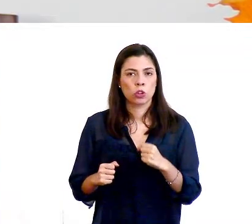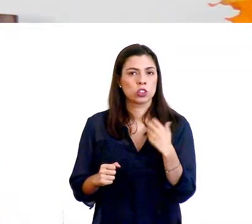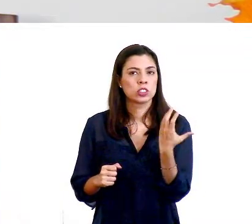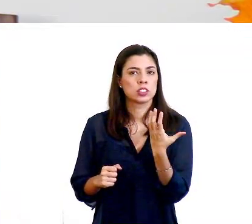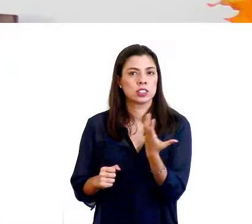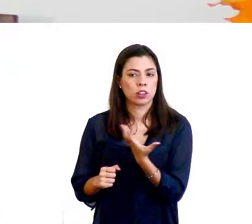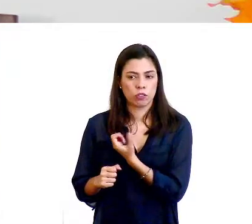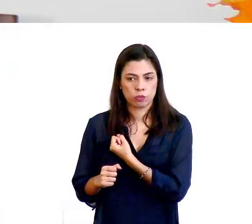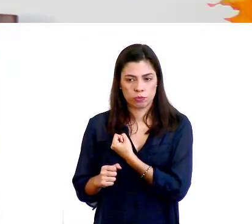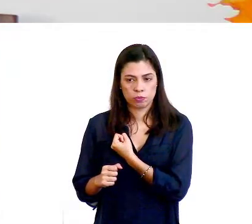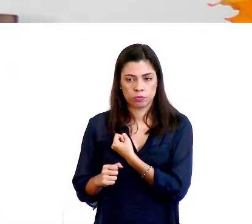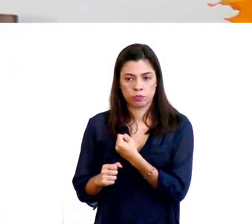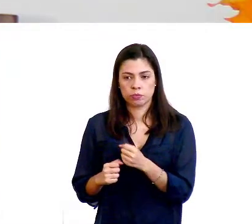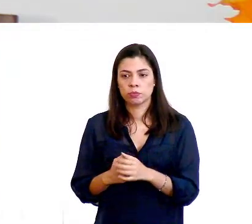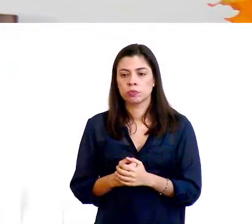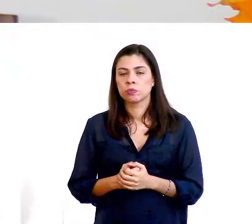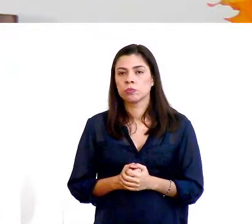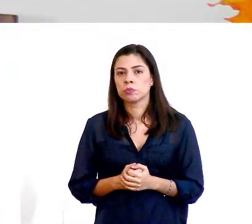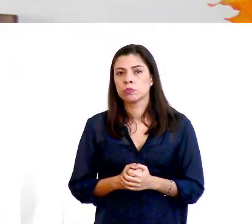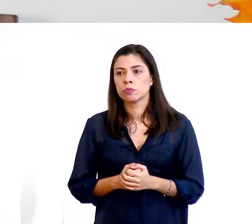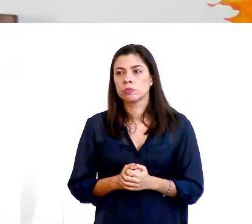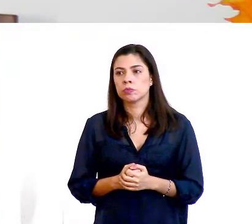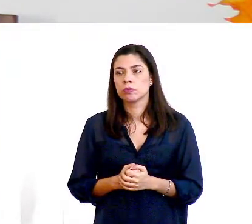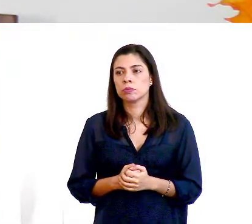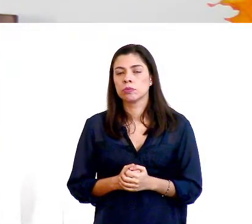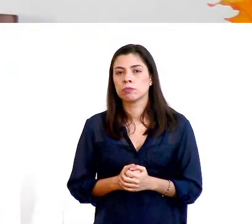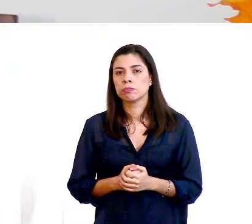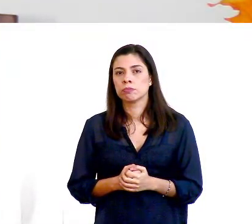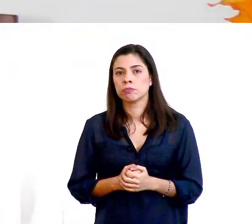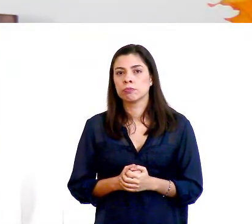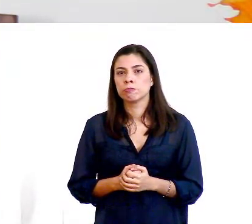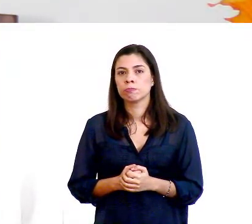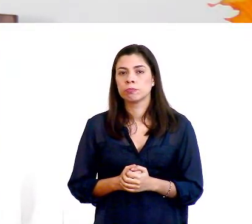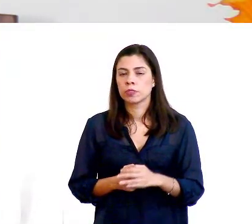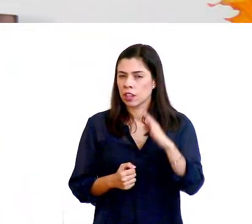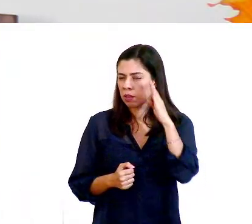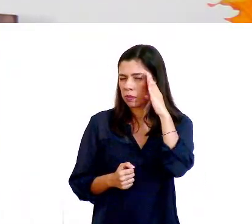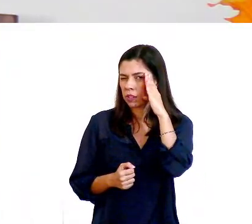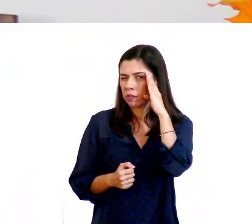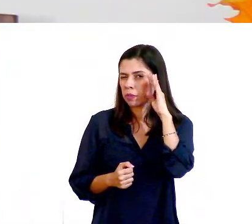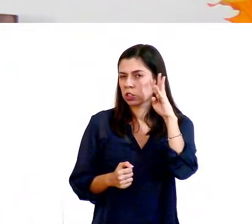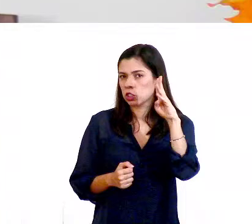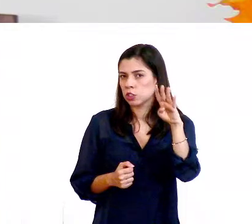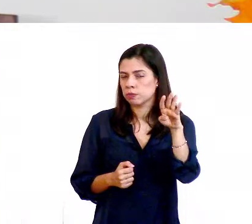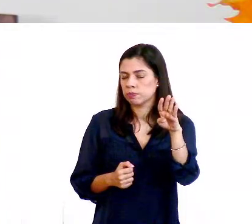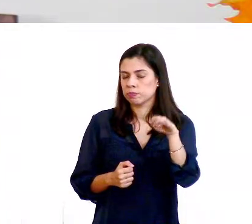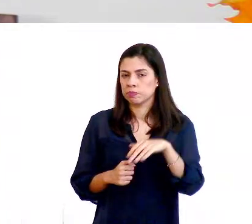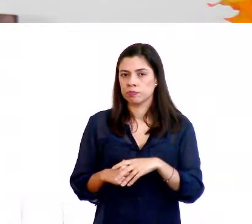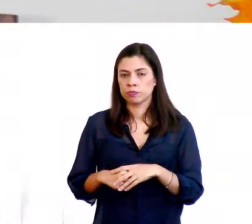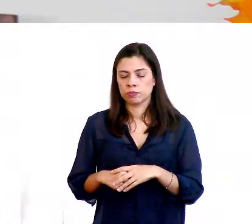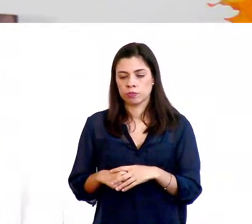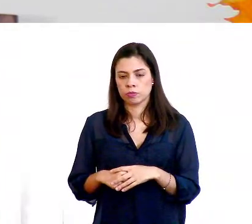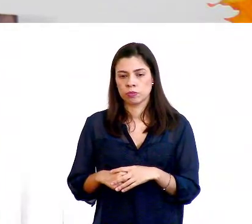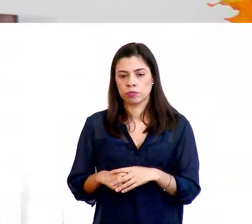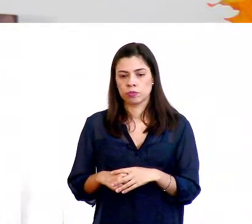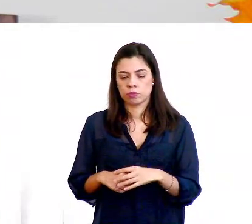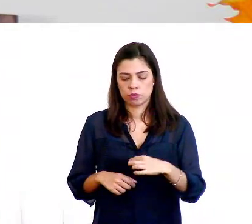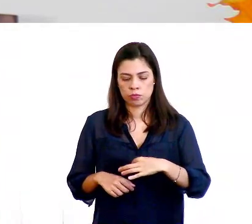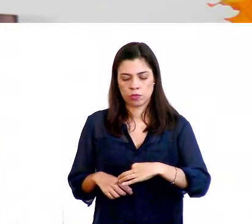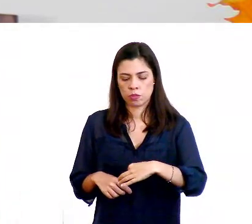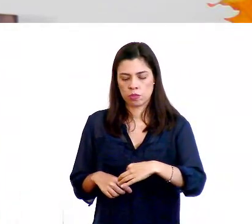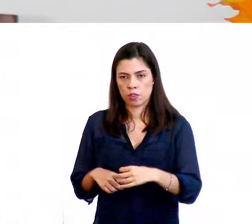possibilidade para essas. É como se houvesse uma linha no chão, e você vai chegando próximo dessa